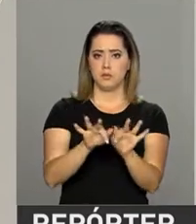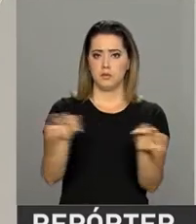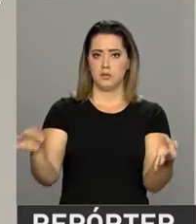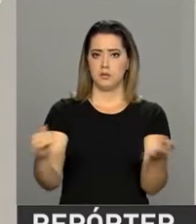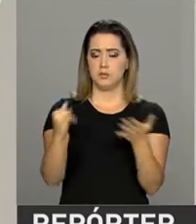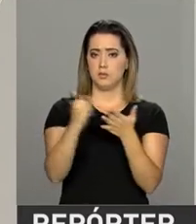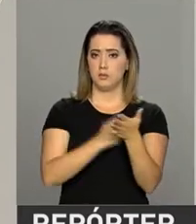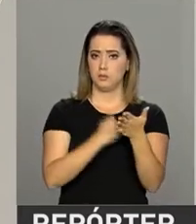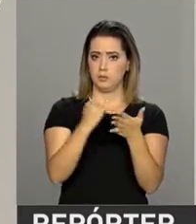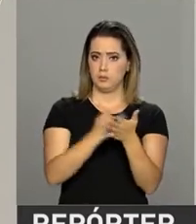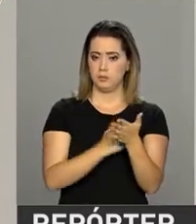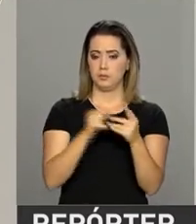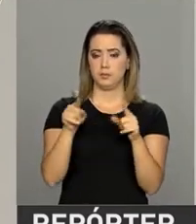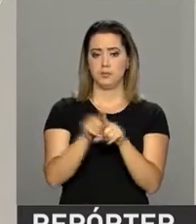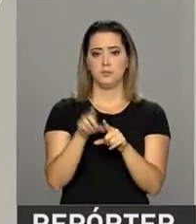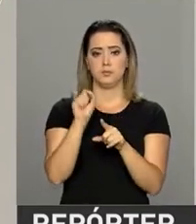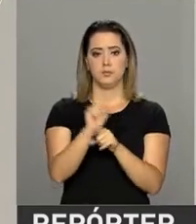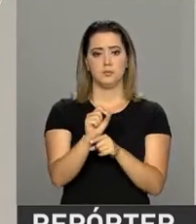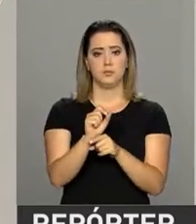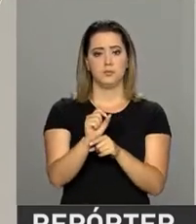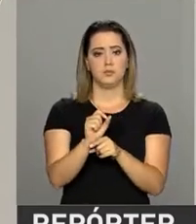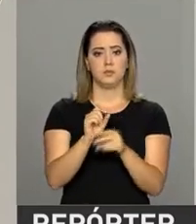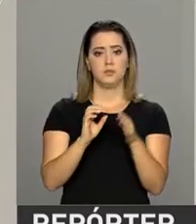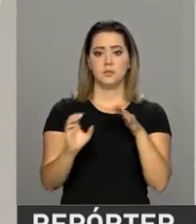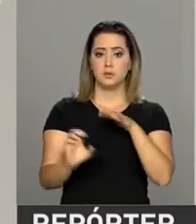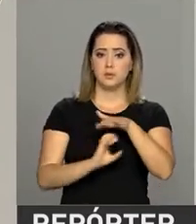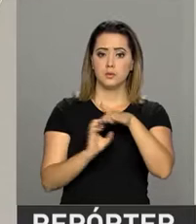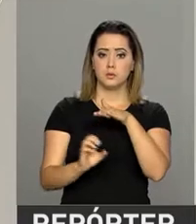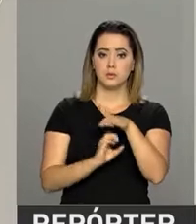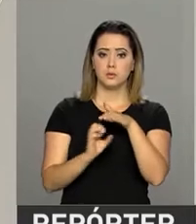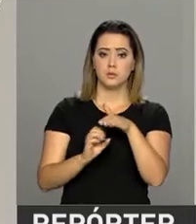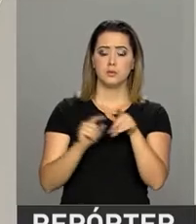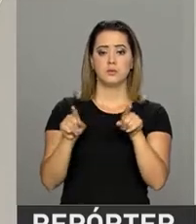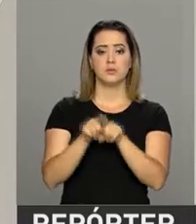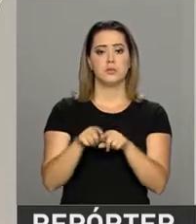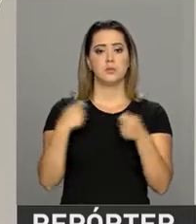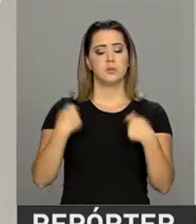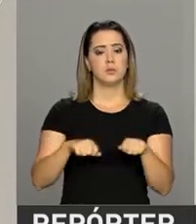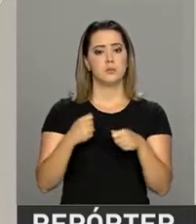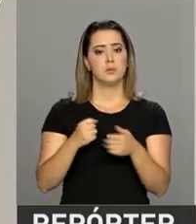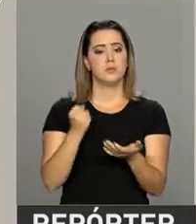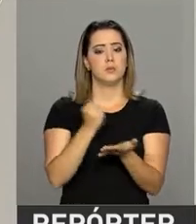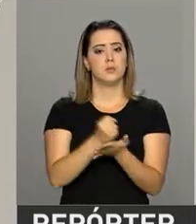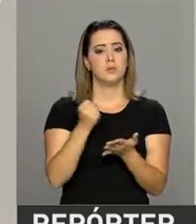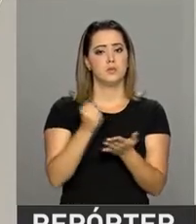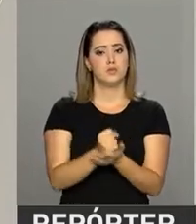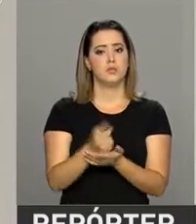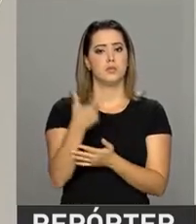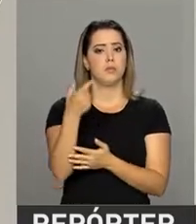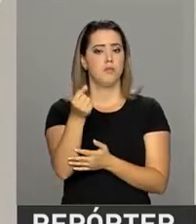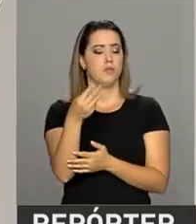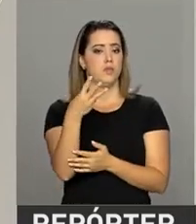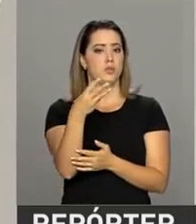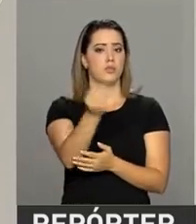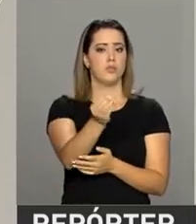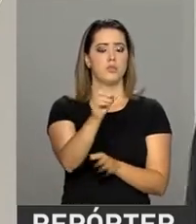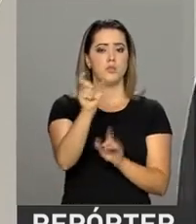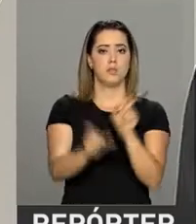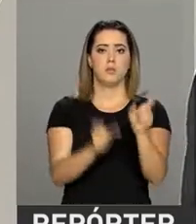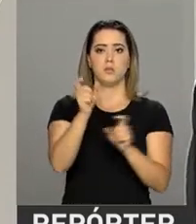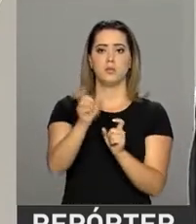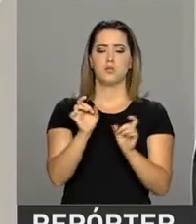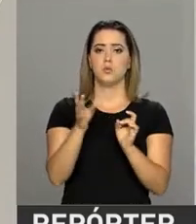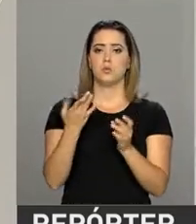cobre o país as empresas muitas vezes é preciso contratar 20 e 30 pessoas ou mais só